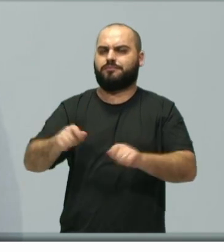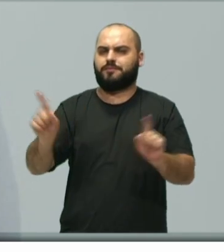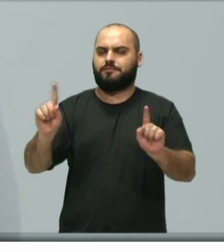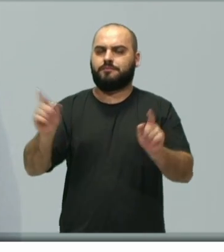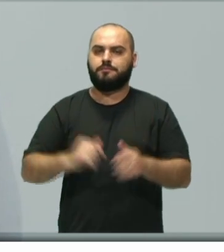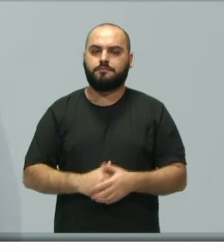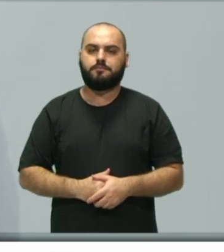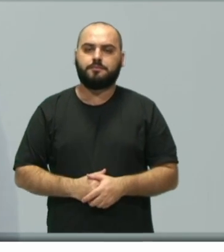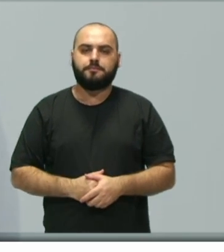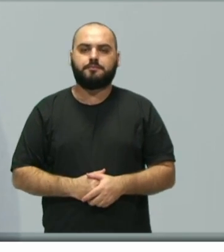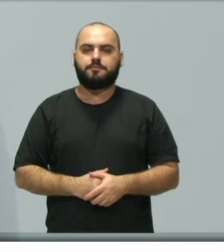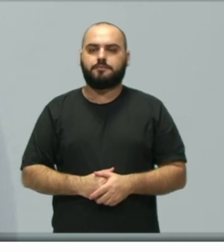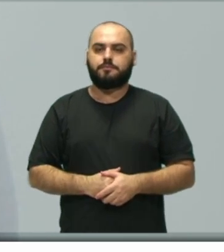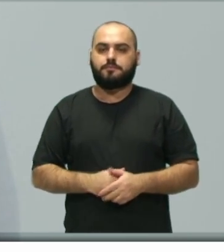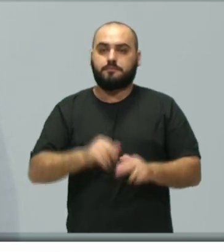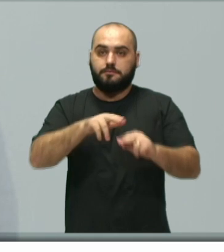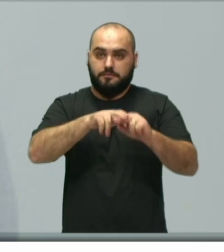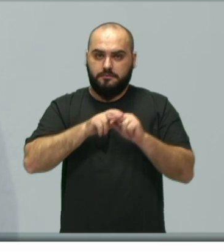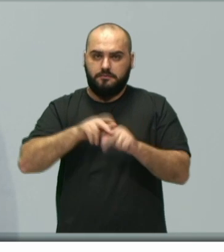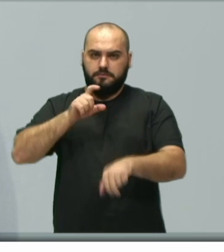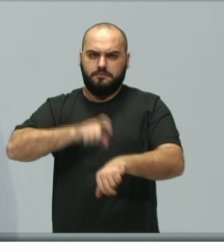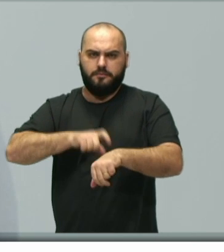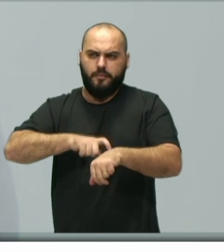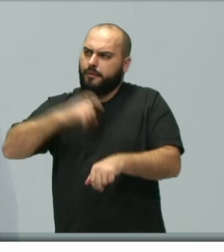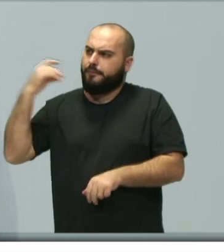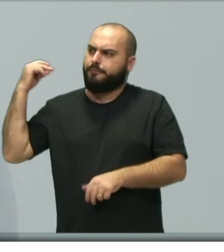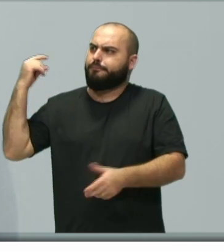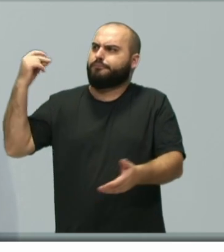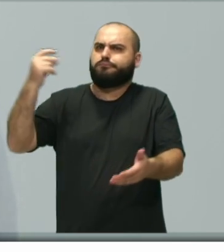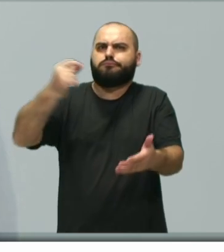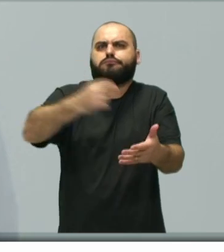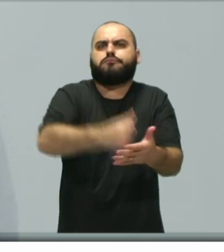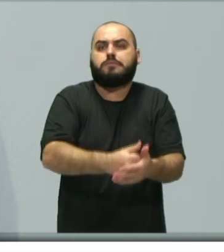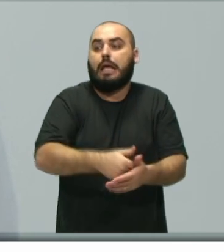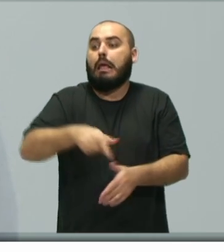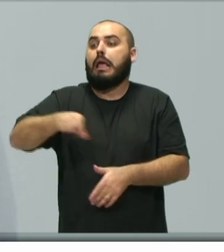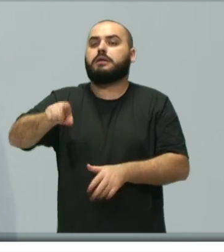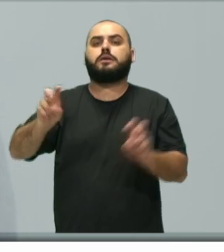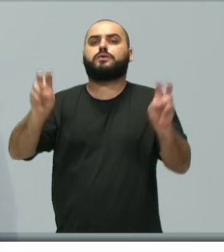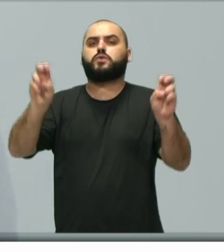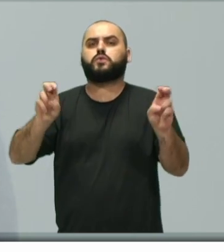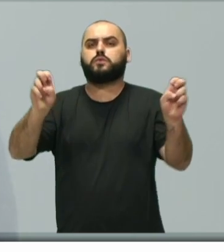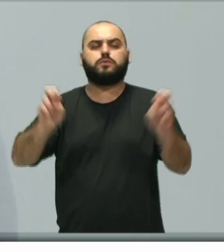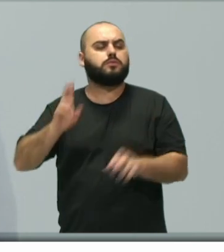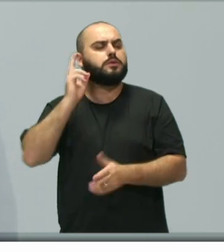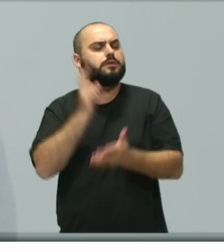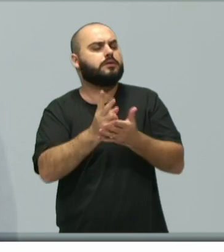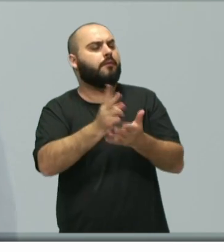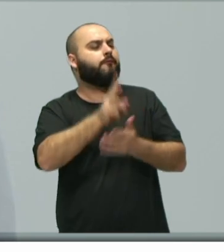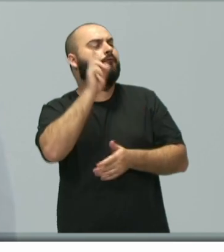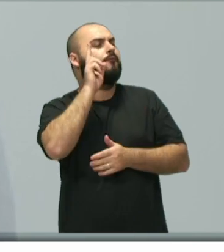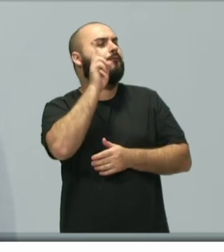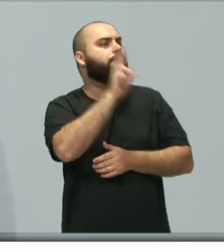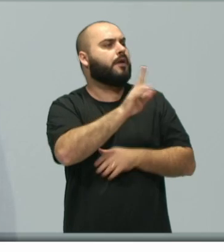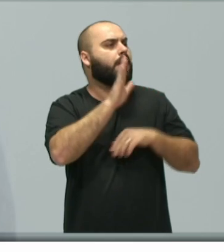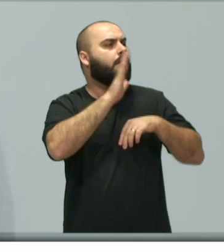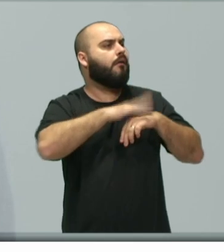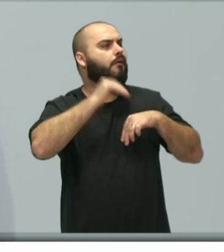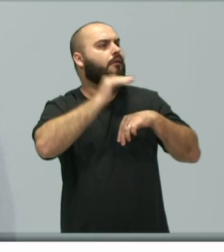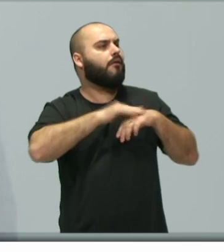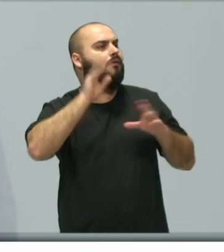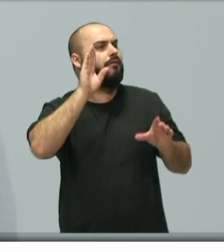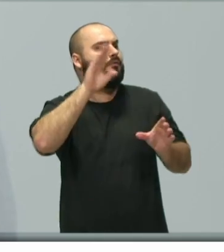Então, durante muito tempo, esse tema era muito presente, né? Eu tenho esse olhar com muito carinho para dentro de casa